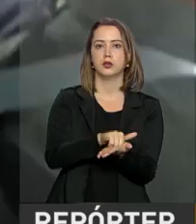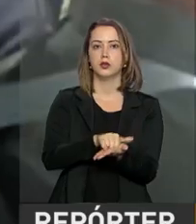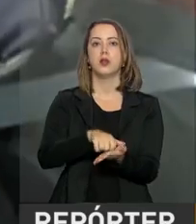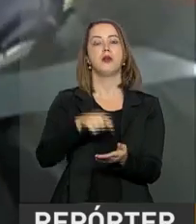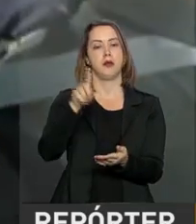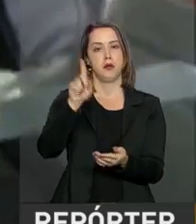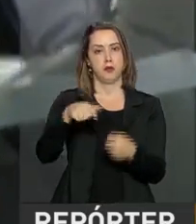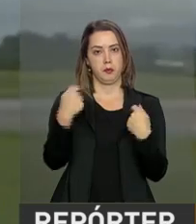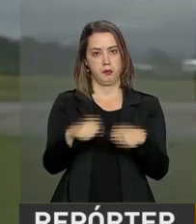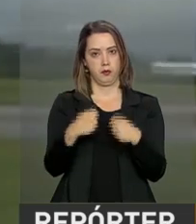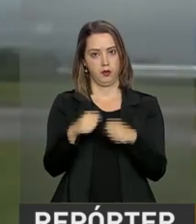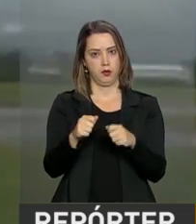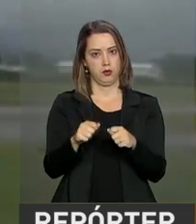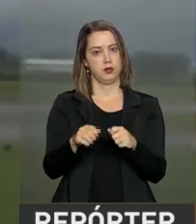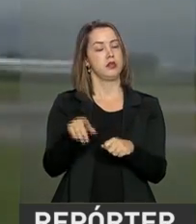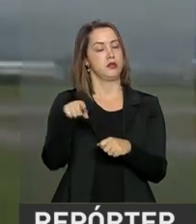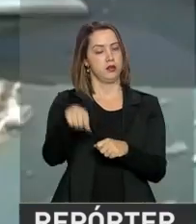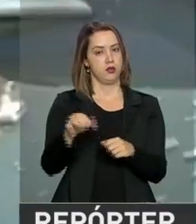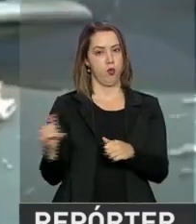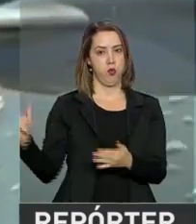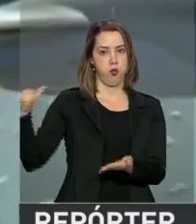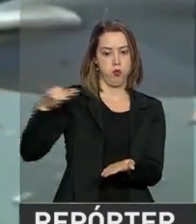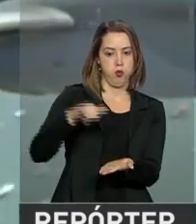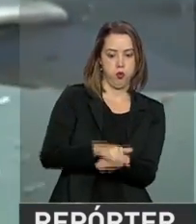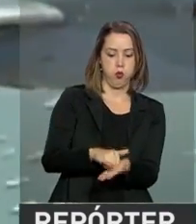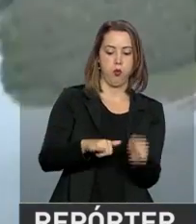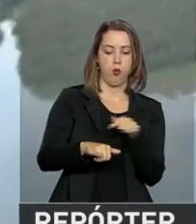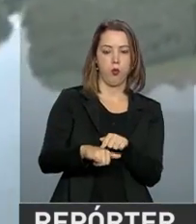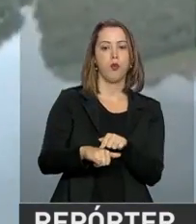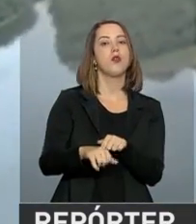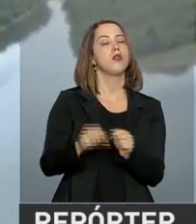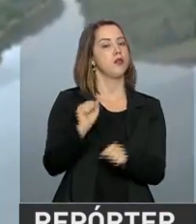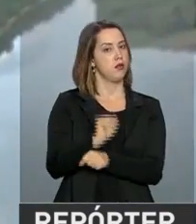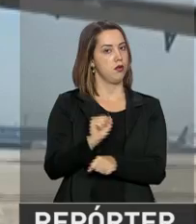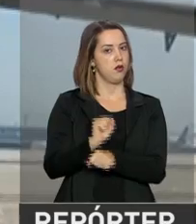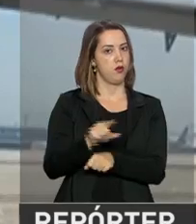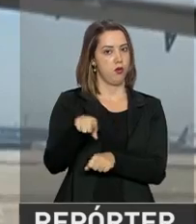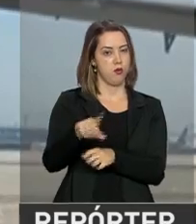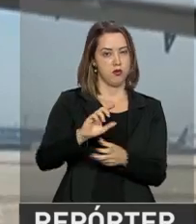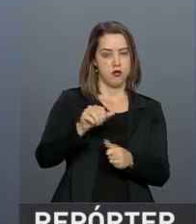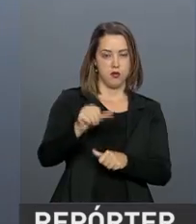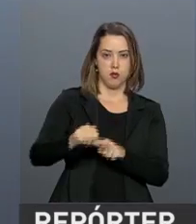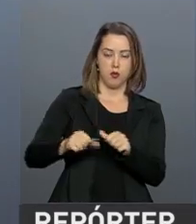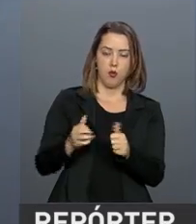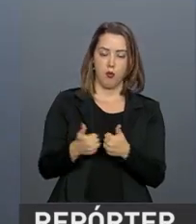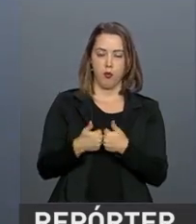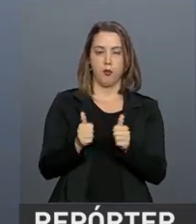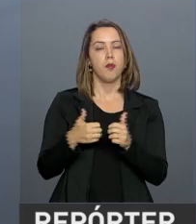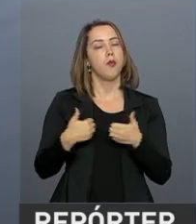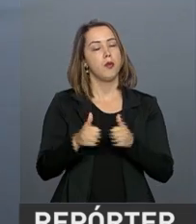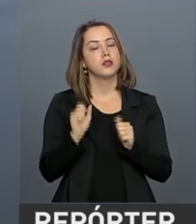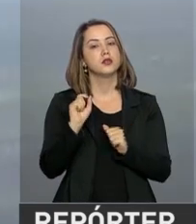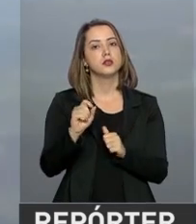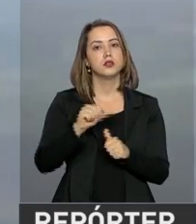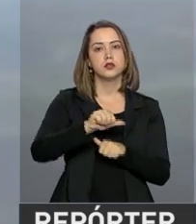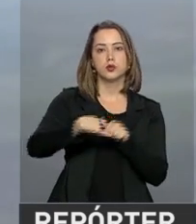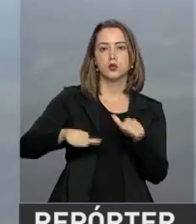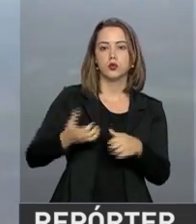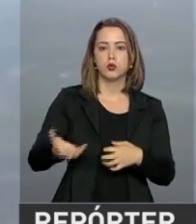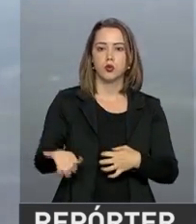de deixar uma aeronave exclusiva e de modo permanente para o transporte de órgãos ou tecidos para